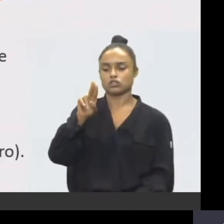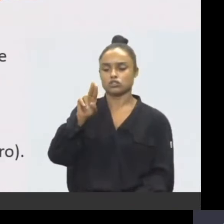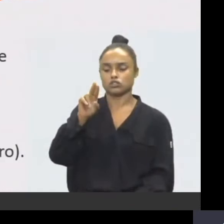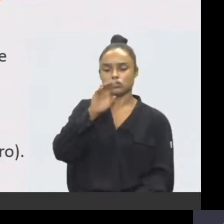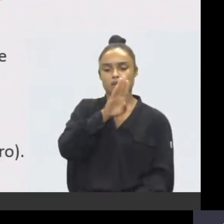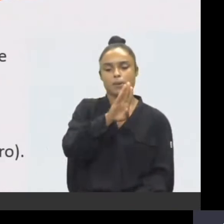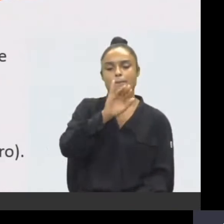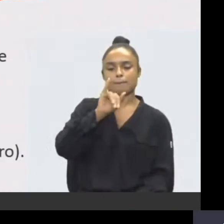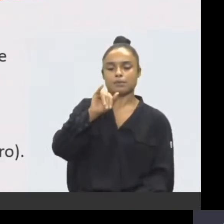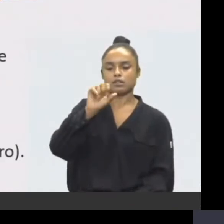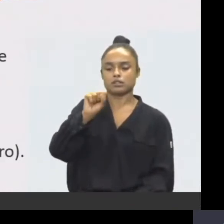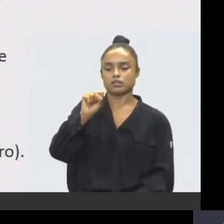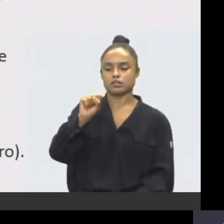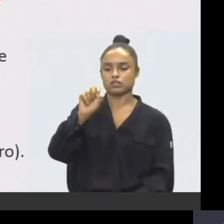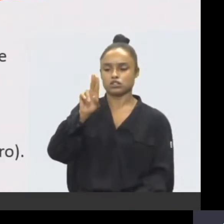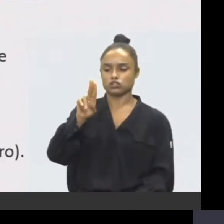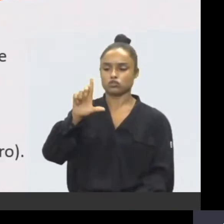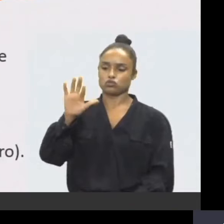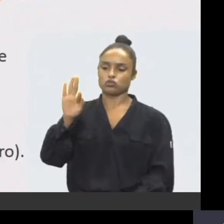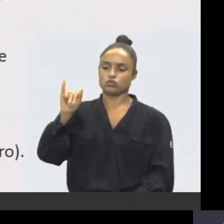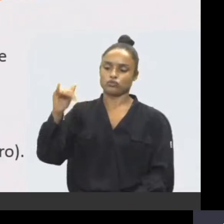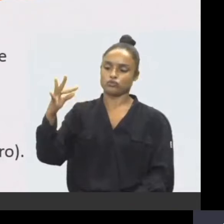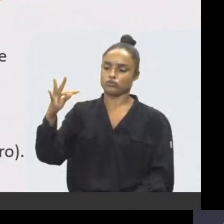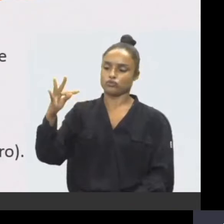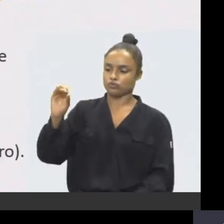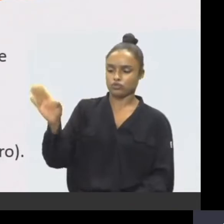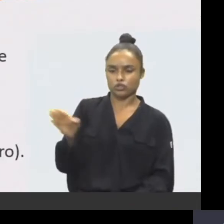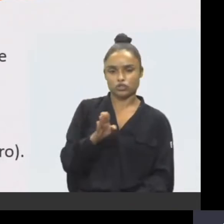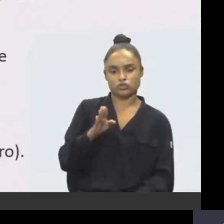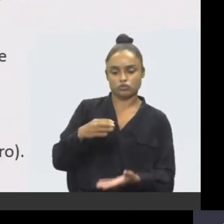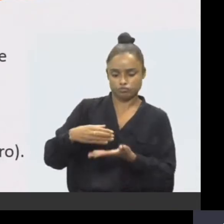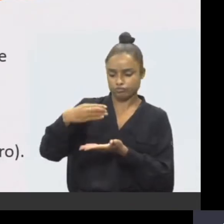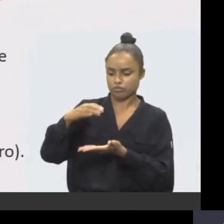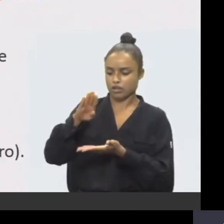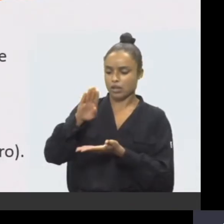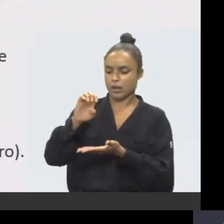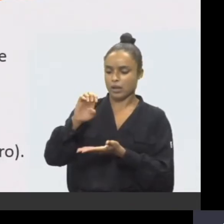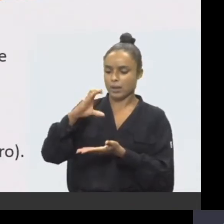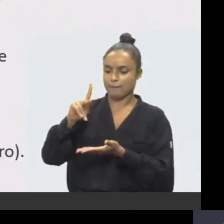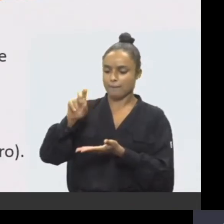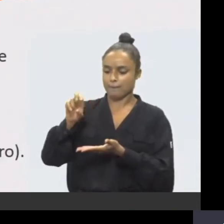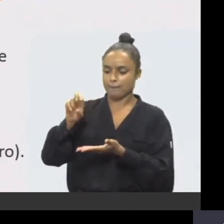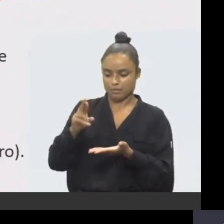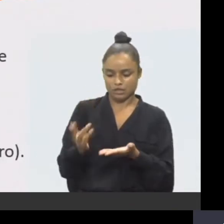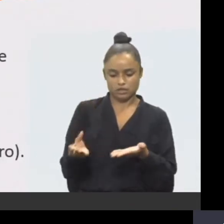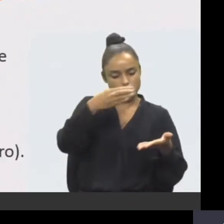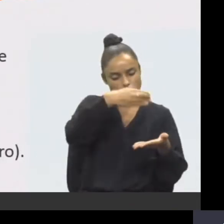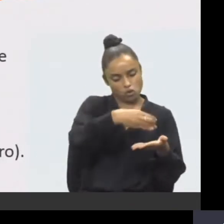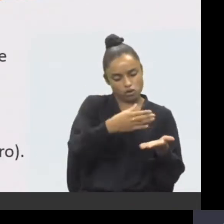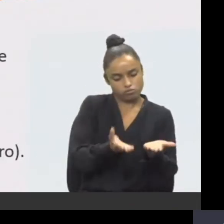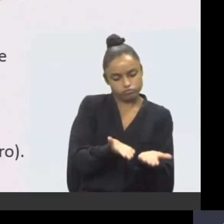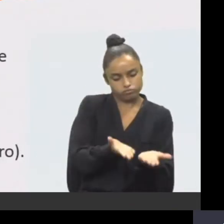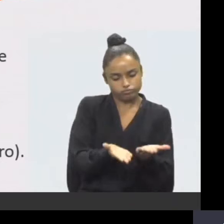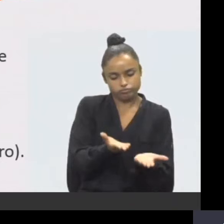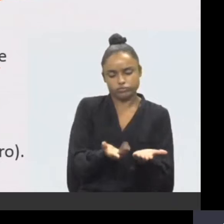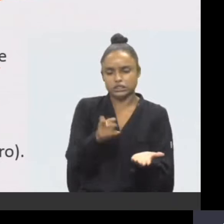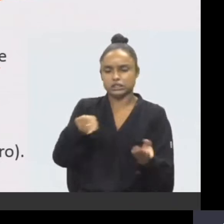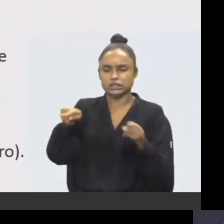becker de 100 ml, 150 ml. Em seguida nós vamos dissolver essas 4 gramas